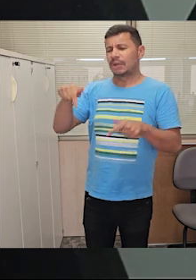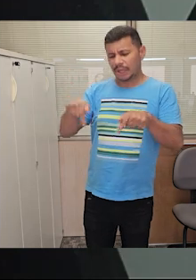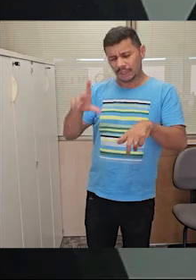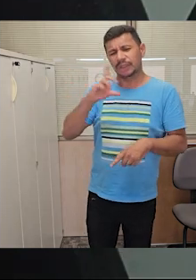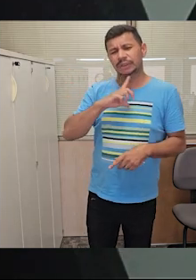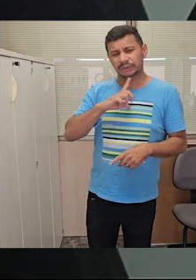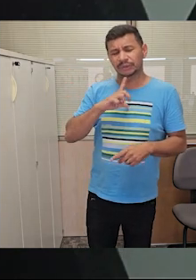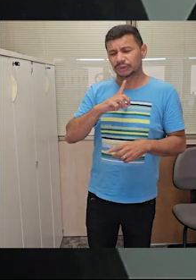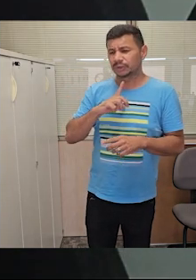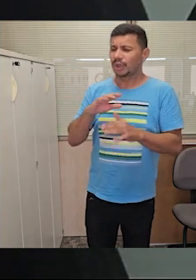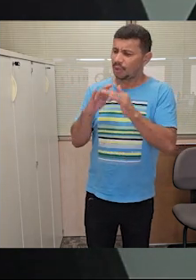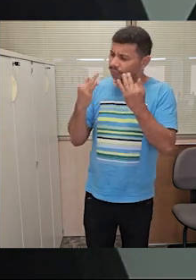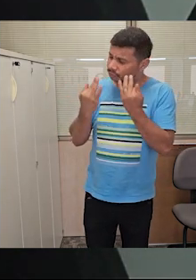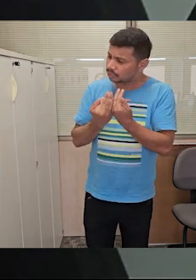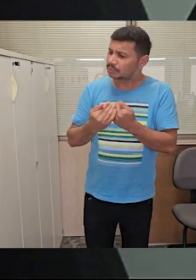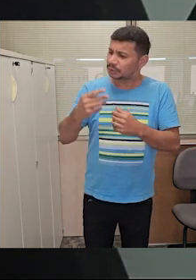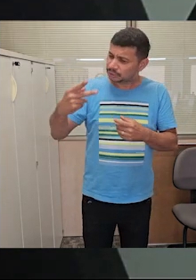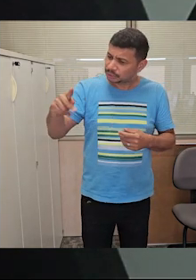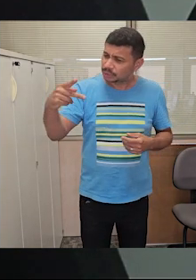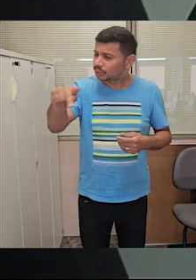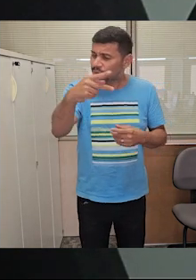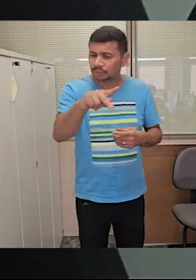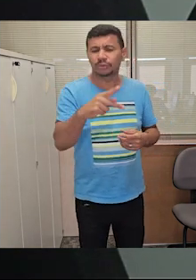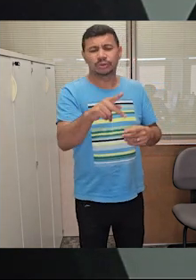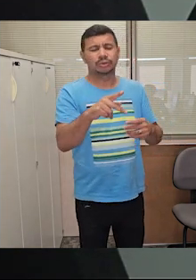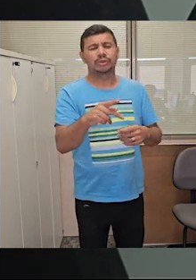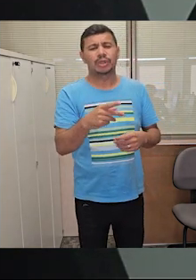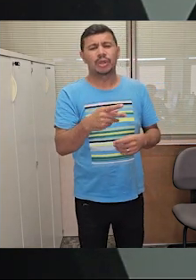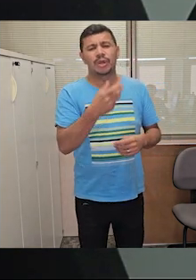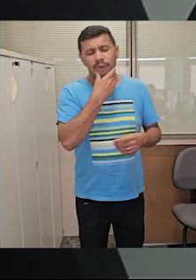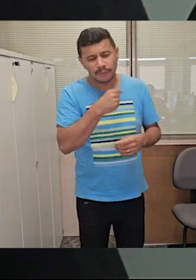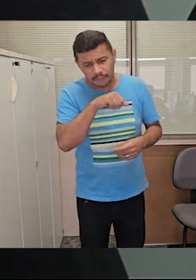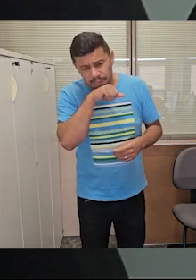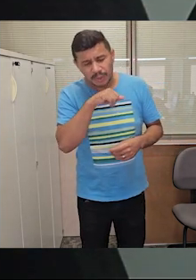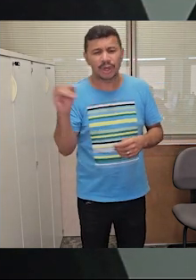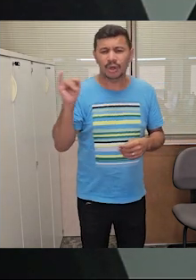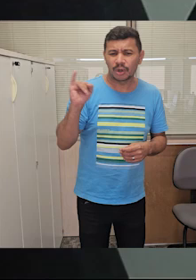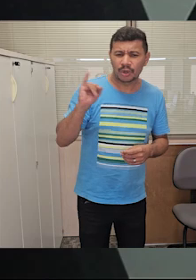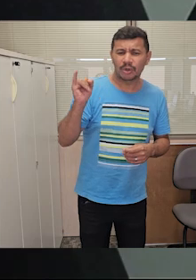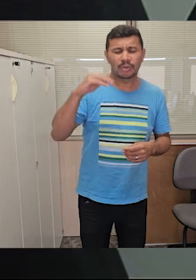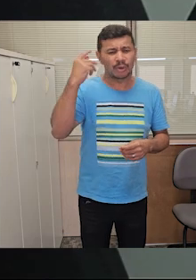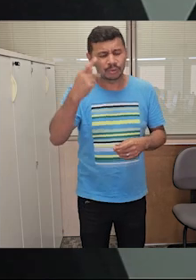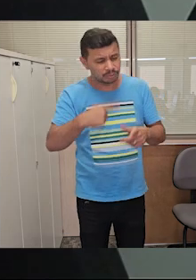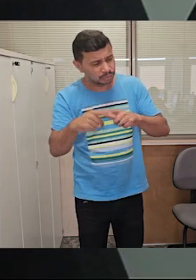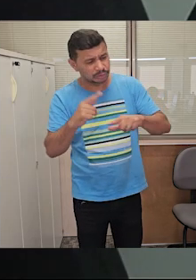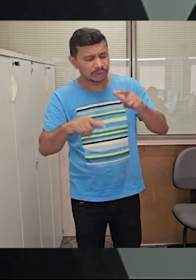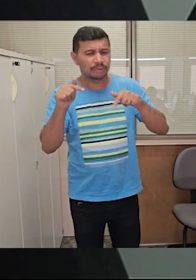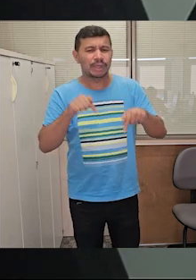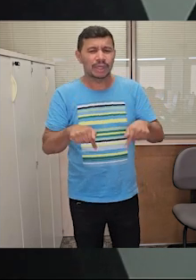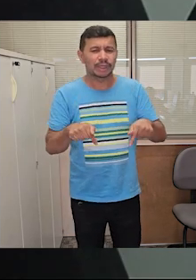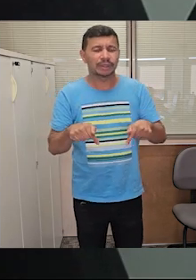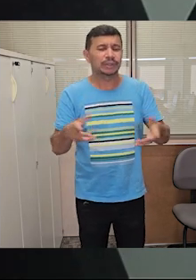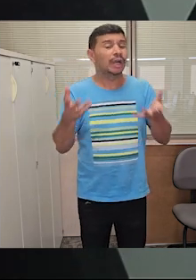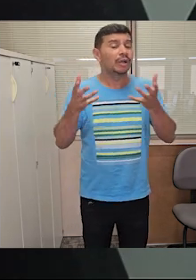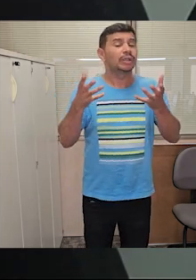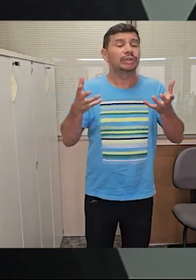de vocês, pais, irmãos, que trabalham nesta fábrica, que lutamos apenas por aumento de salário.